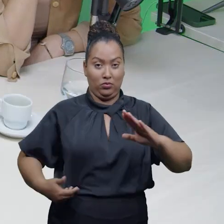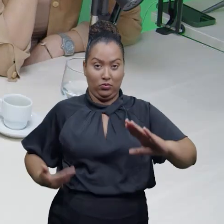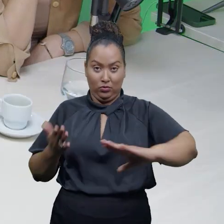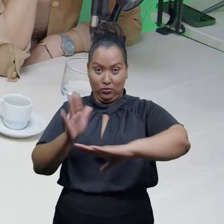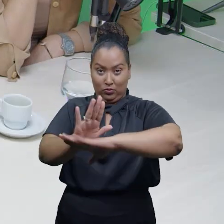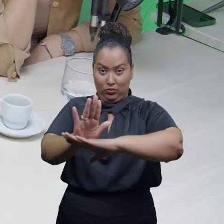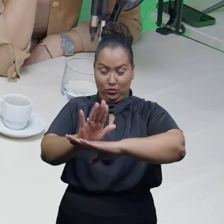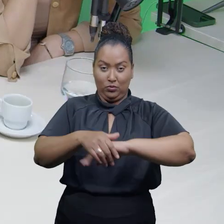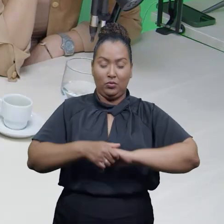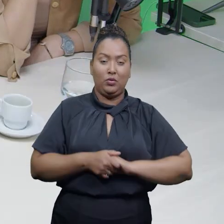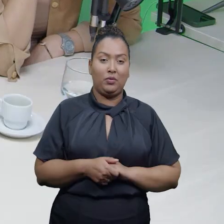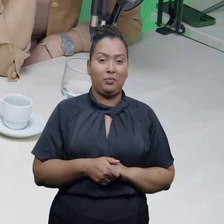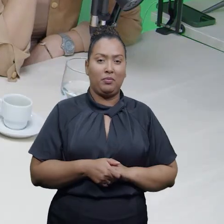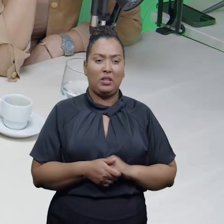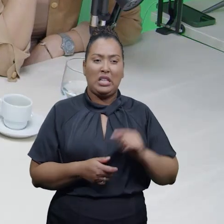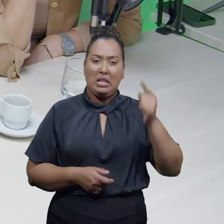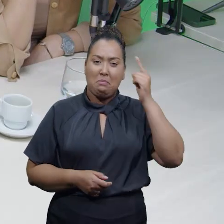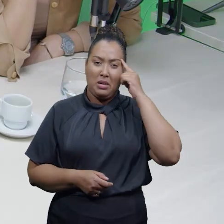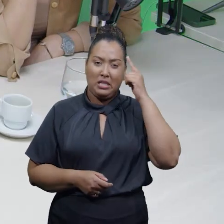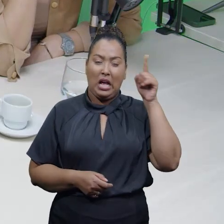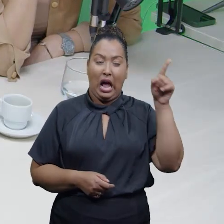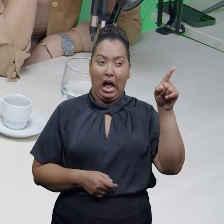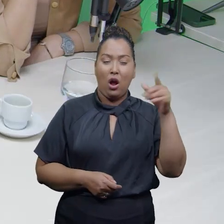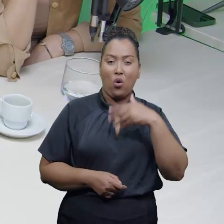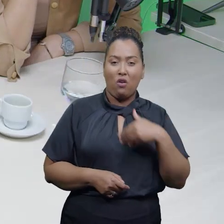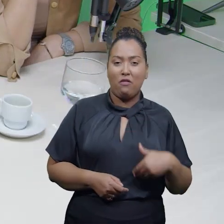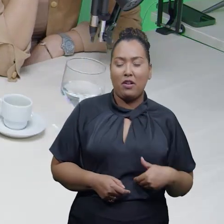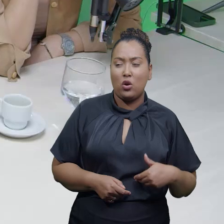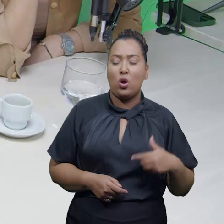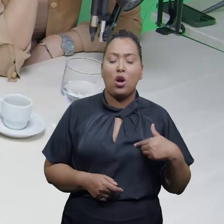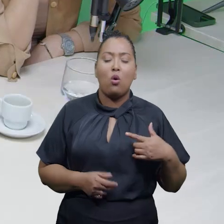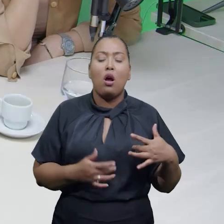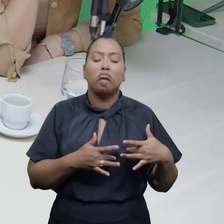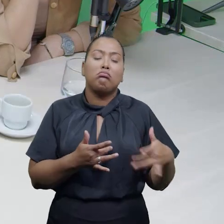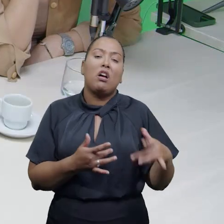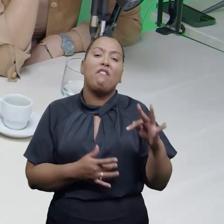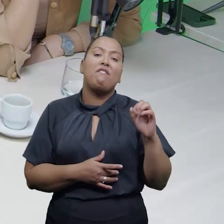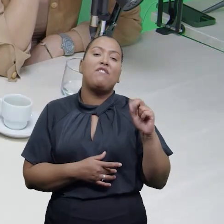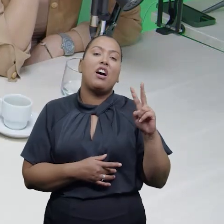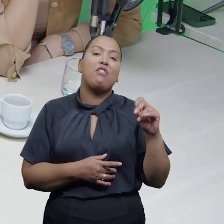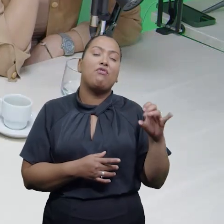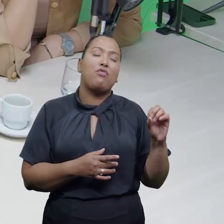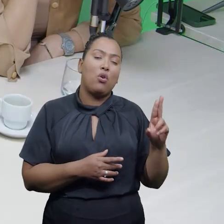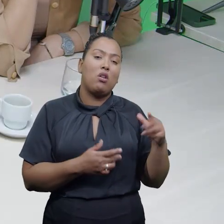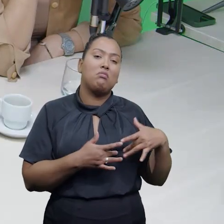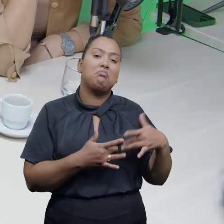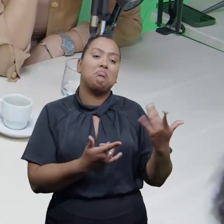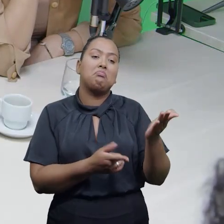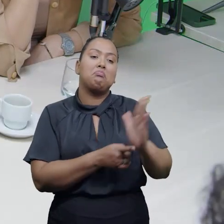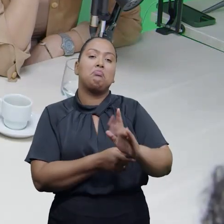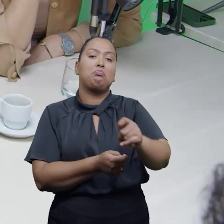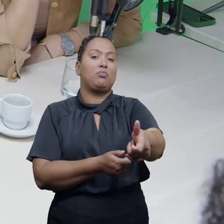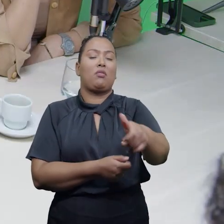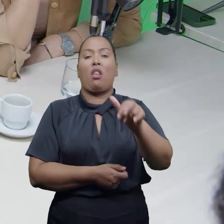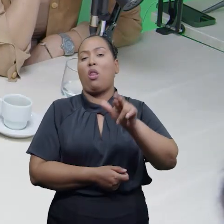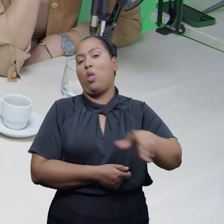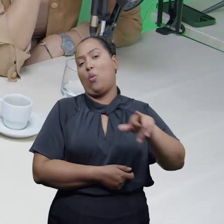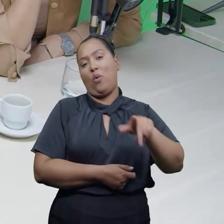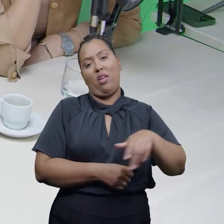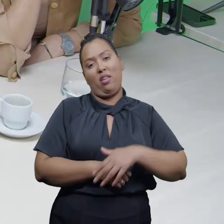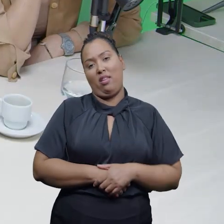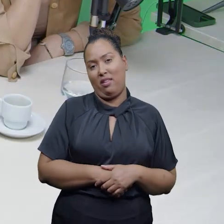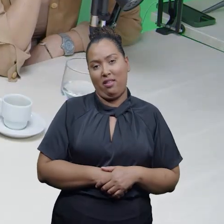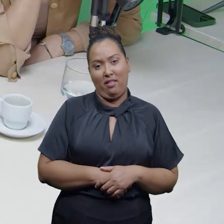pública, isso não é um favor que a administração faz para a pessoa em situação de rua. Acho que esse é um